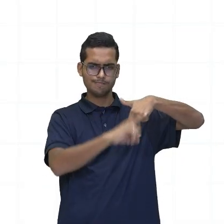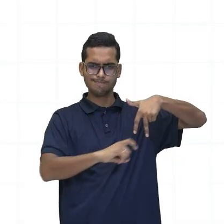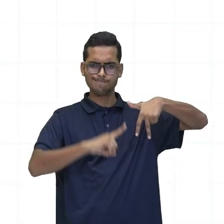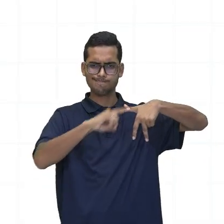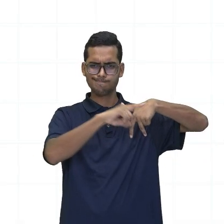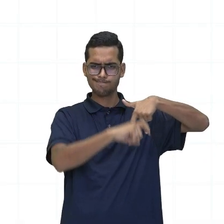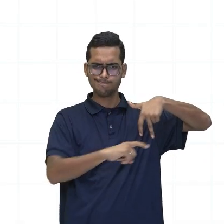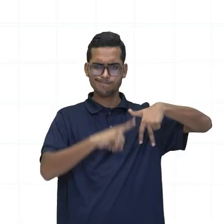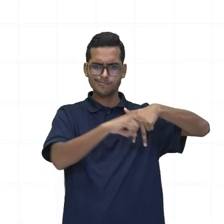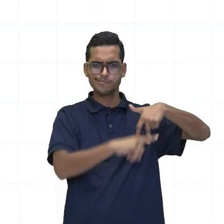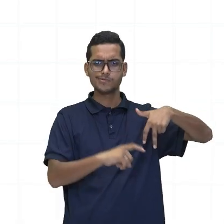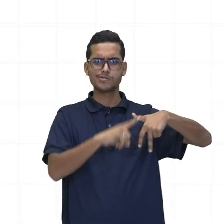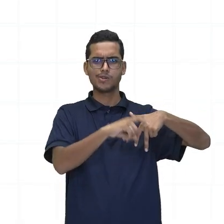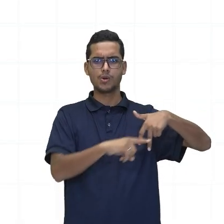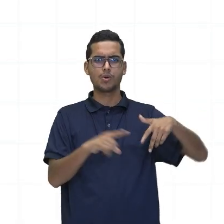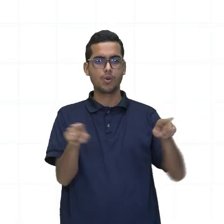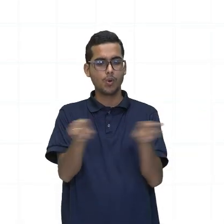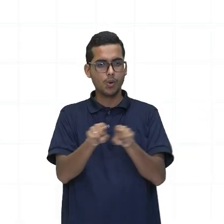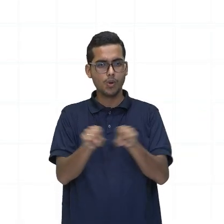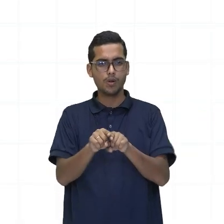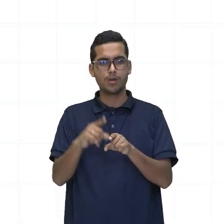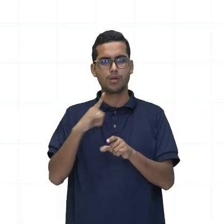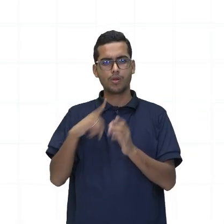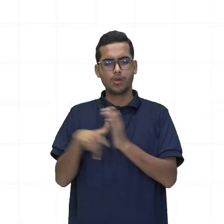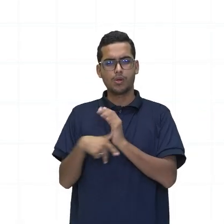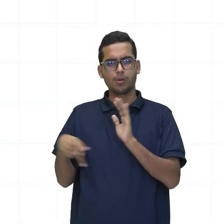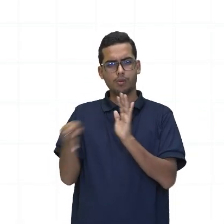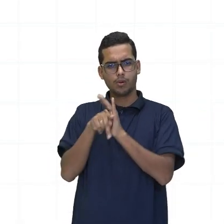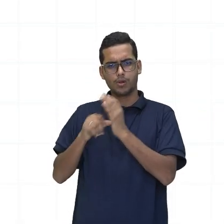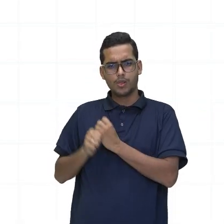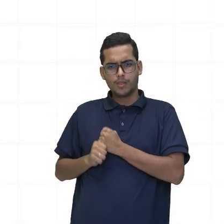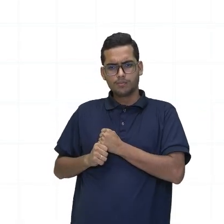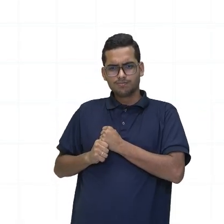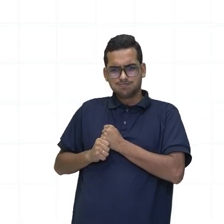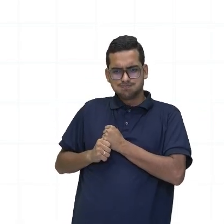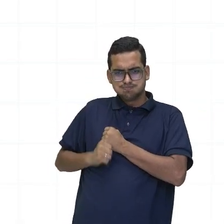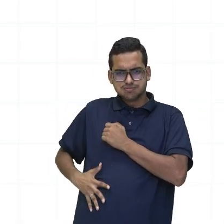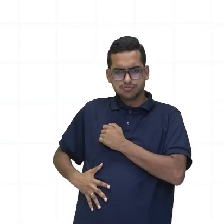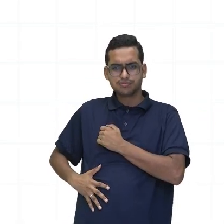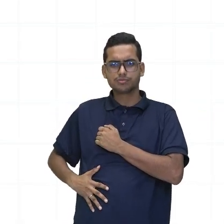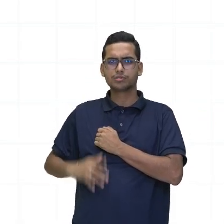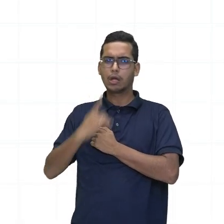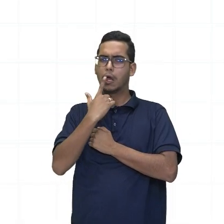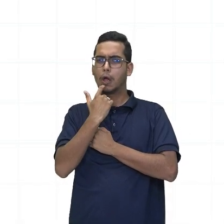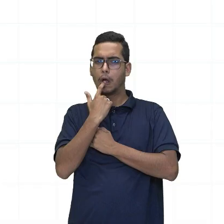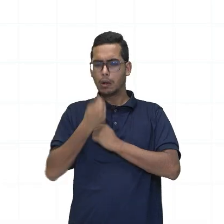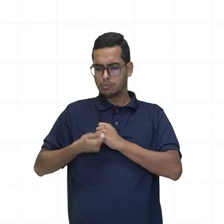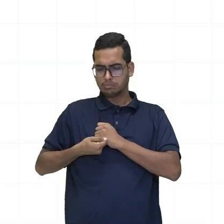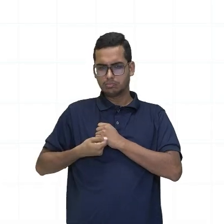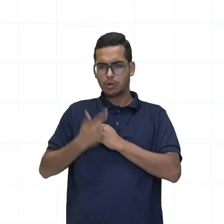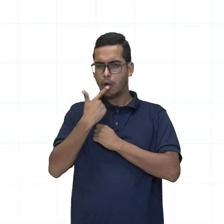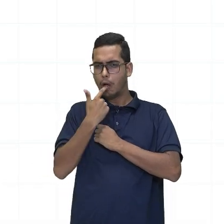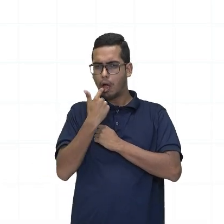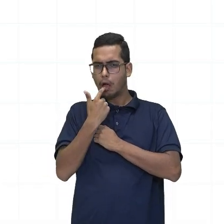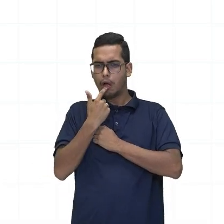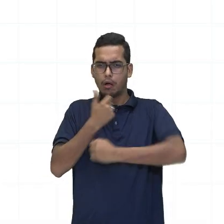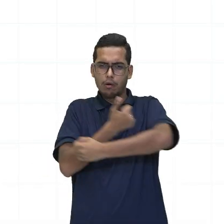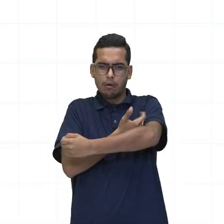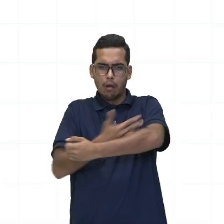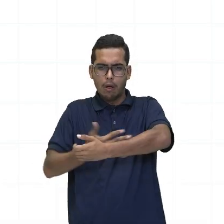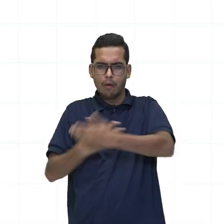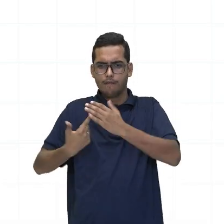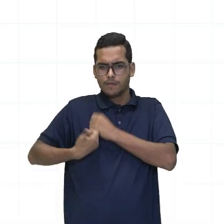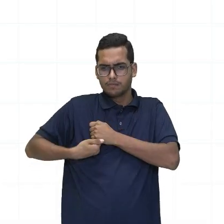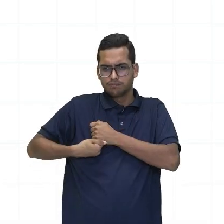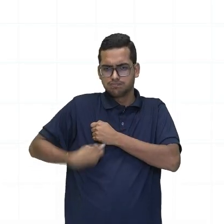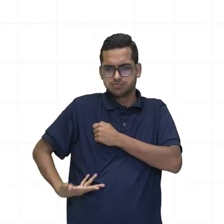a diarreia com sangue. Prestem muito atenção se houver esse tipo de diarreia, né? Ou